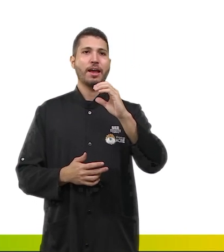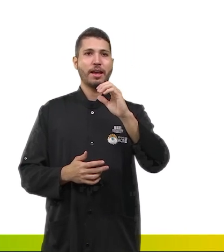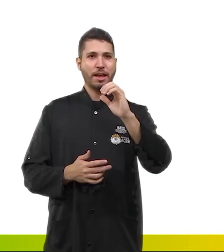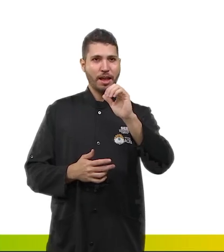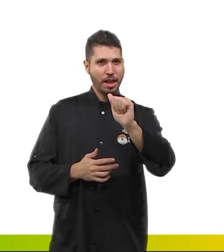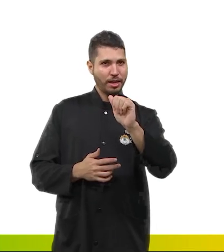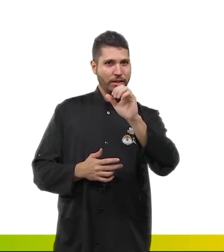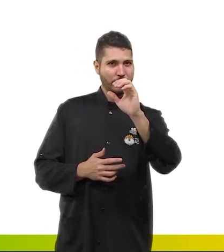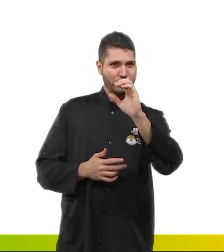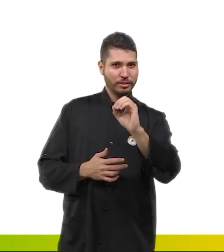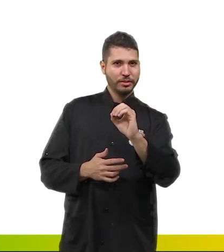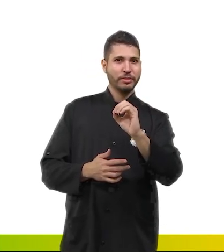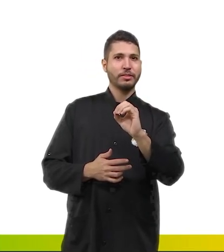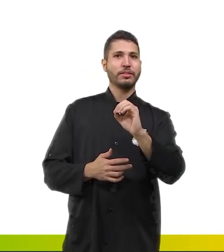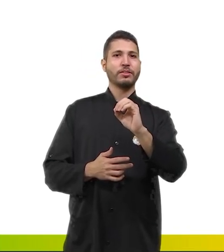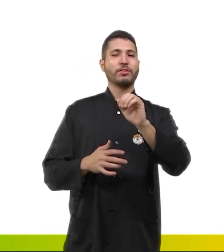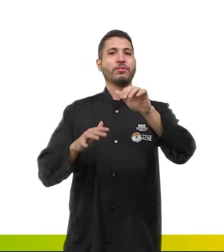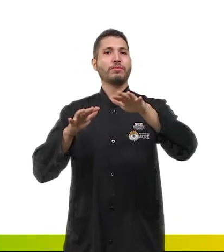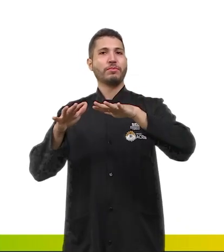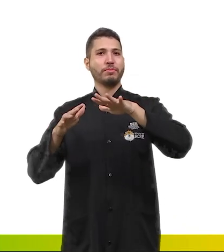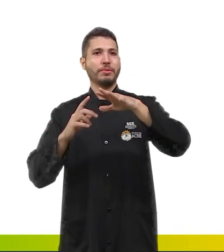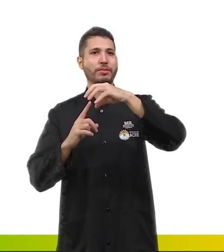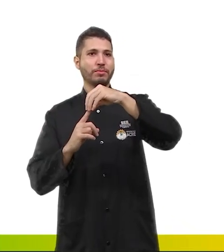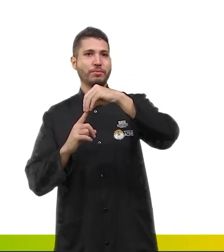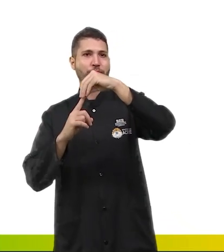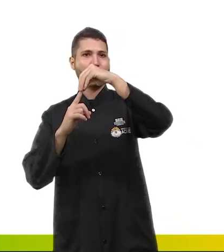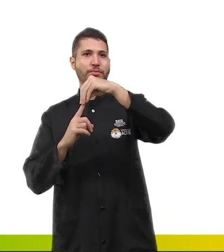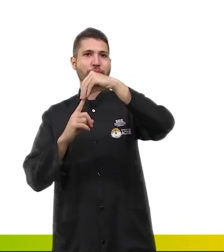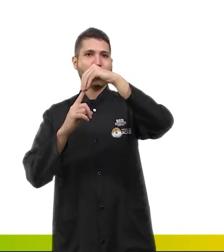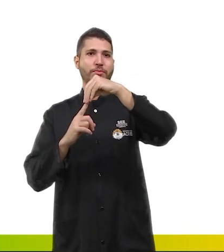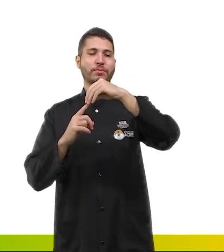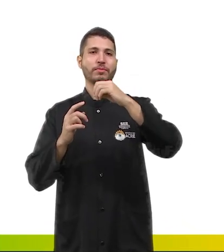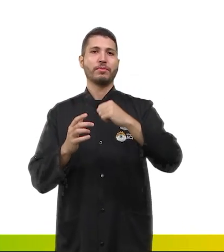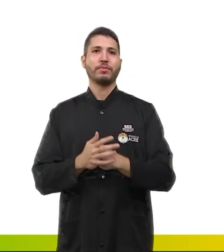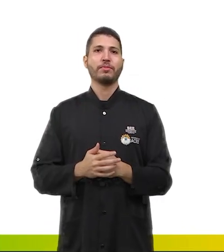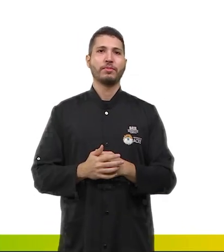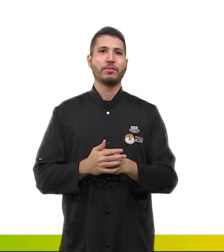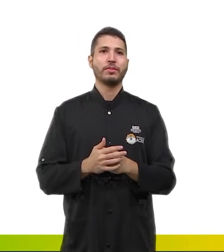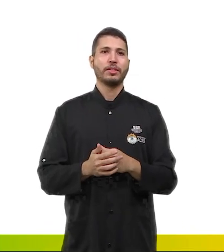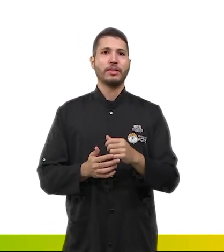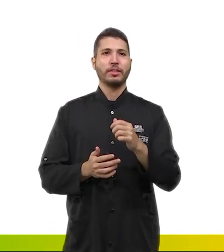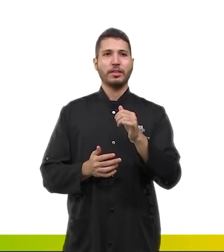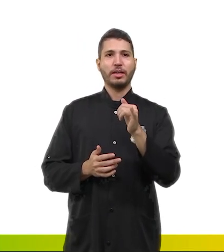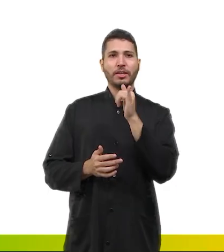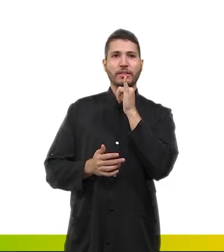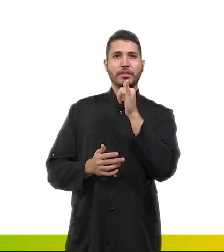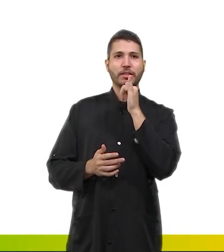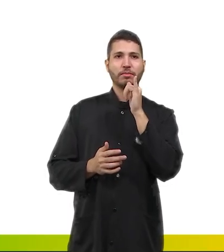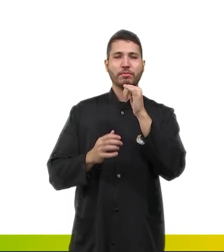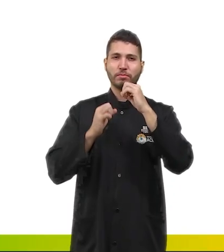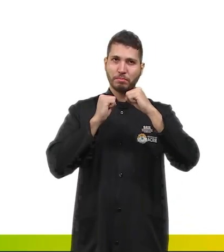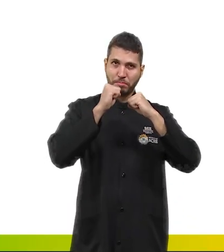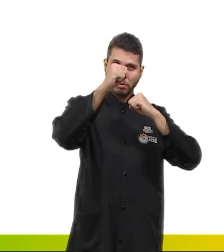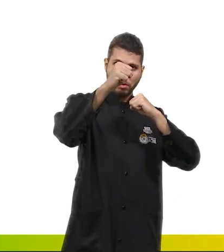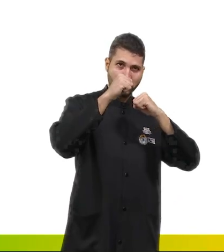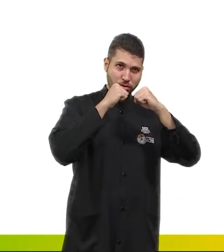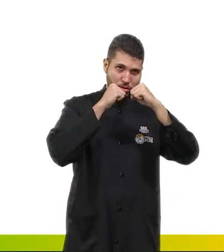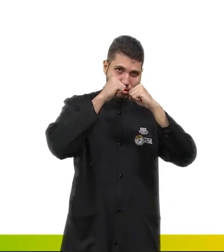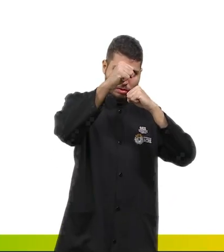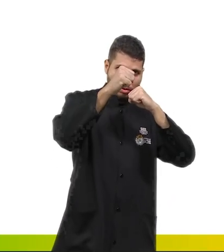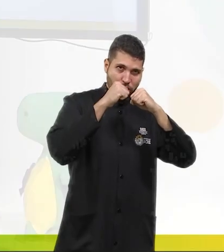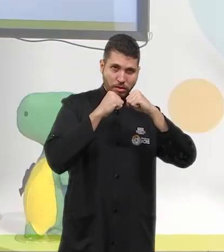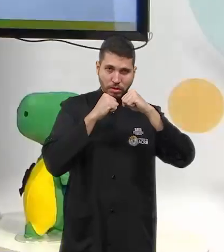único, acíclico, com máxima velocidade. Exemplo, um soco de boxe. Aí aqui já é a dinâmica do movimento da